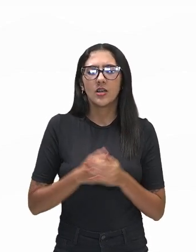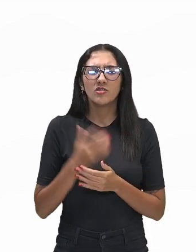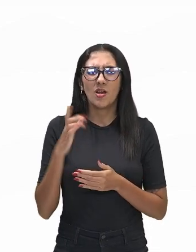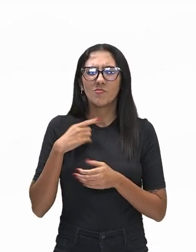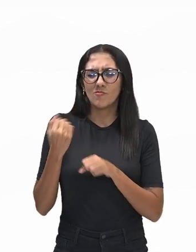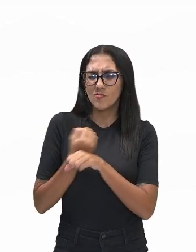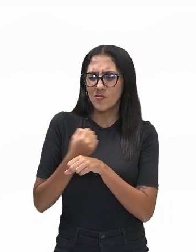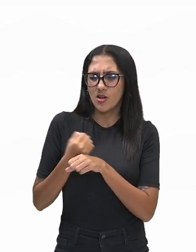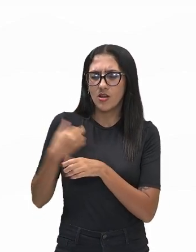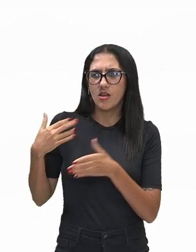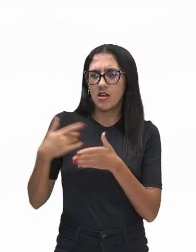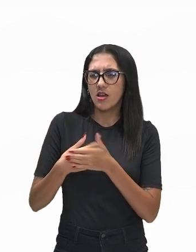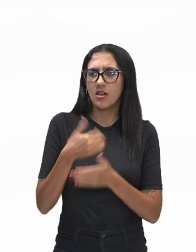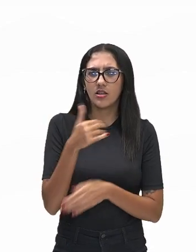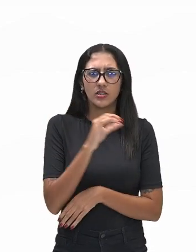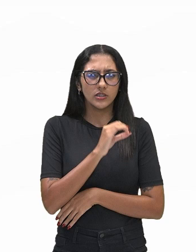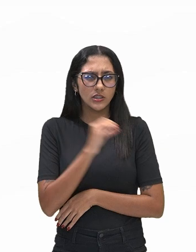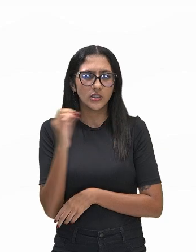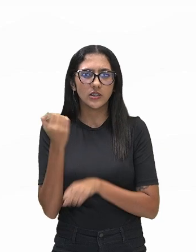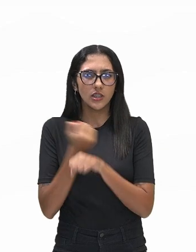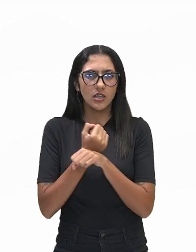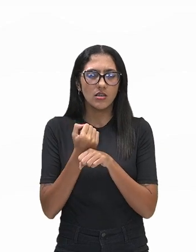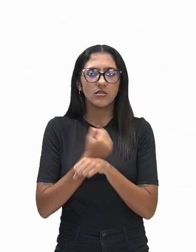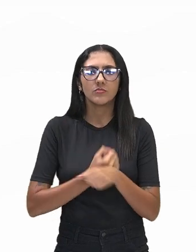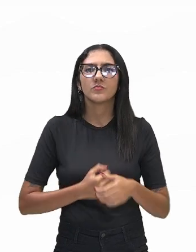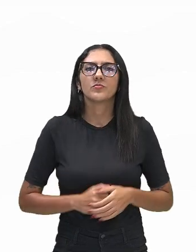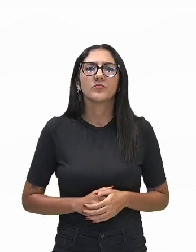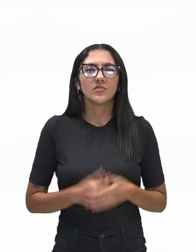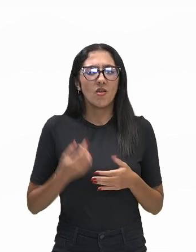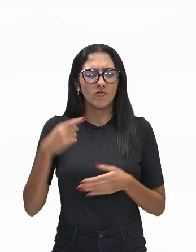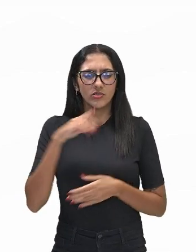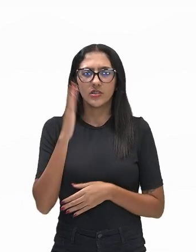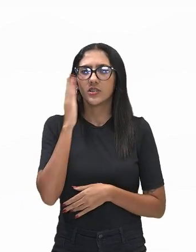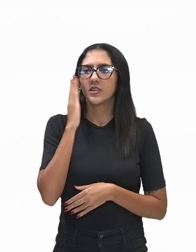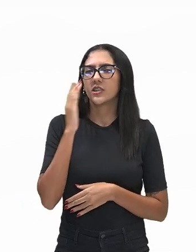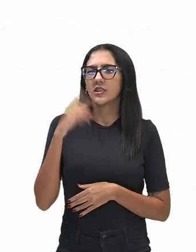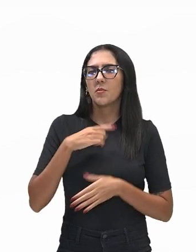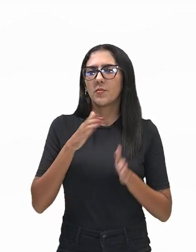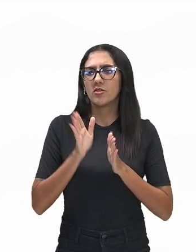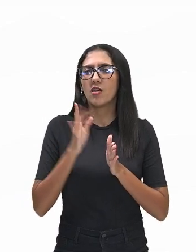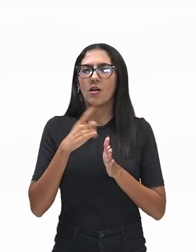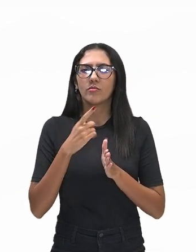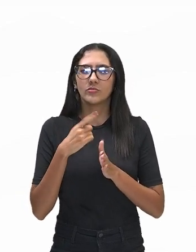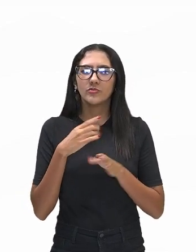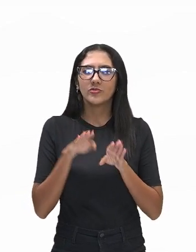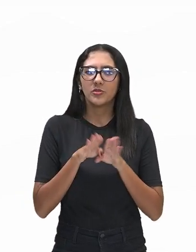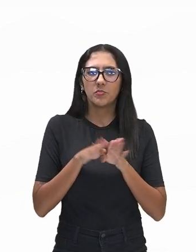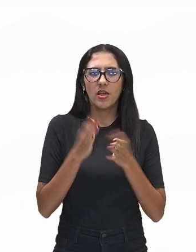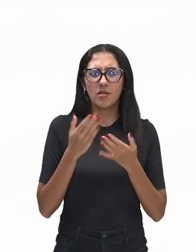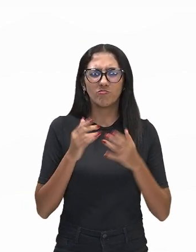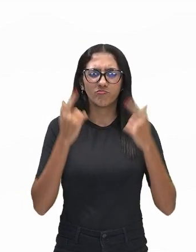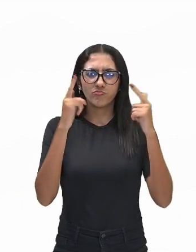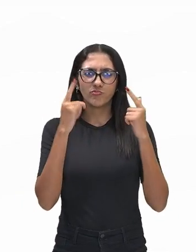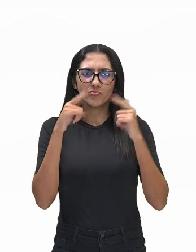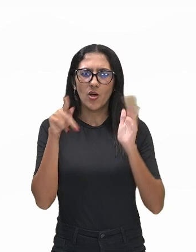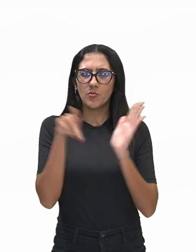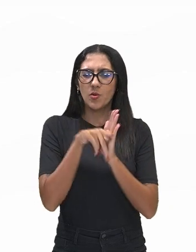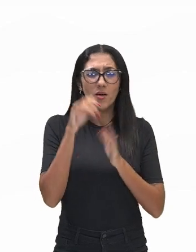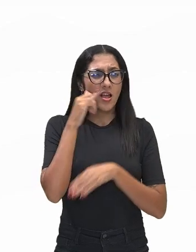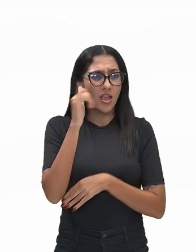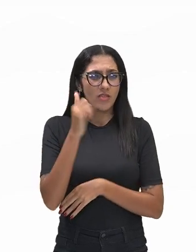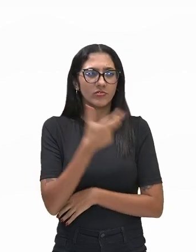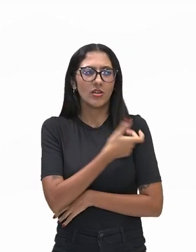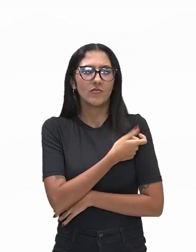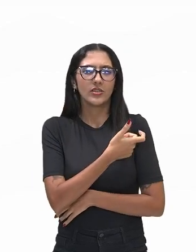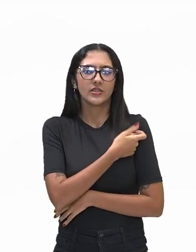100 anos. Tá? E vocês sabiam que nesse período também ocorreu a revolta da vacina, né? Então,